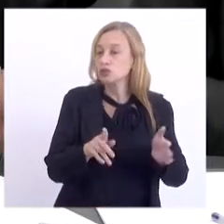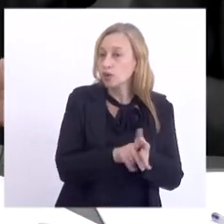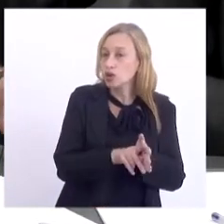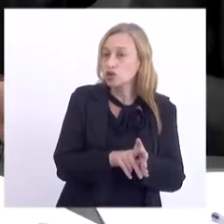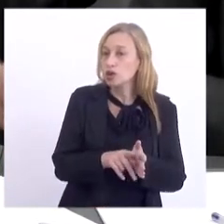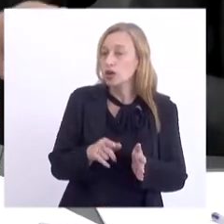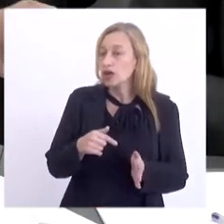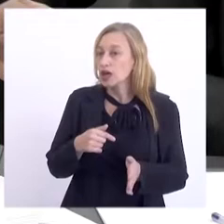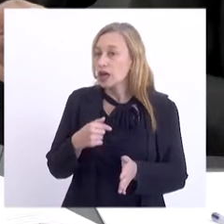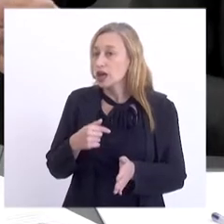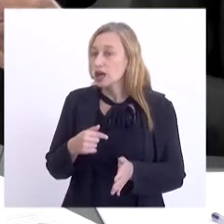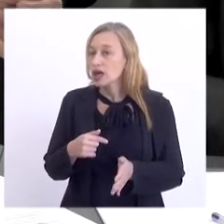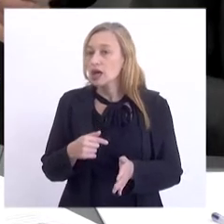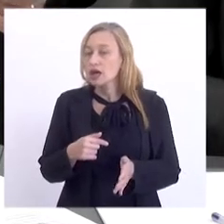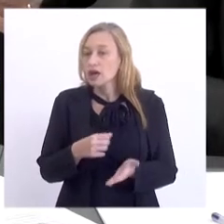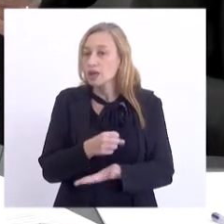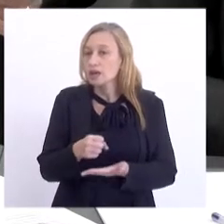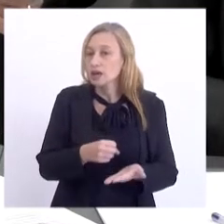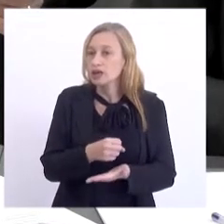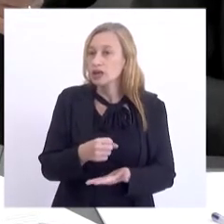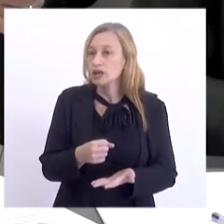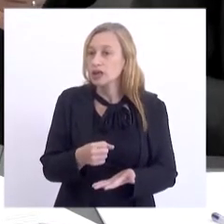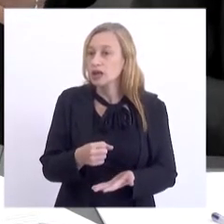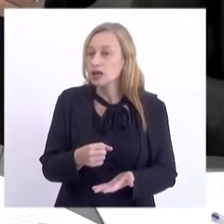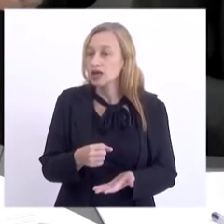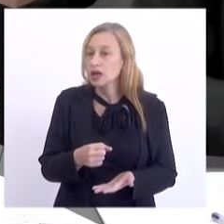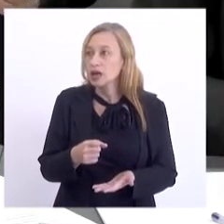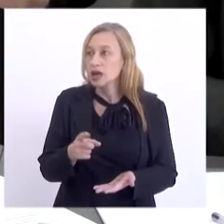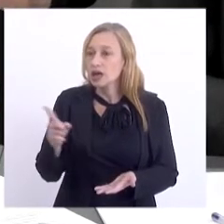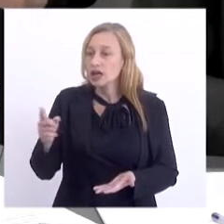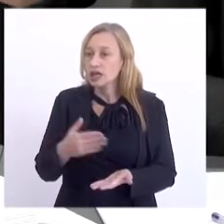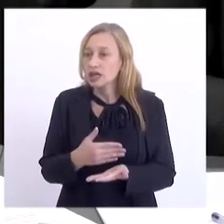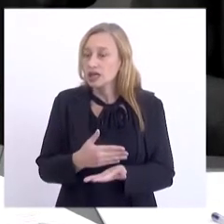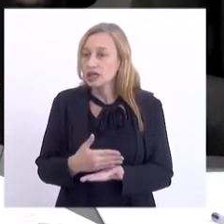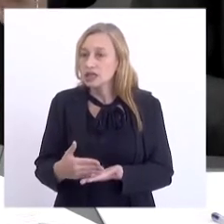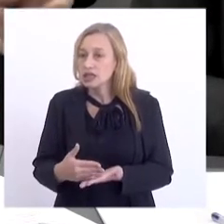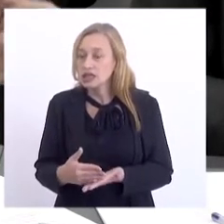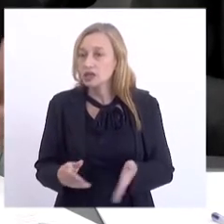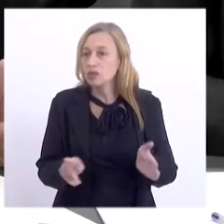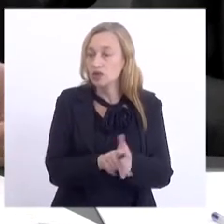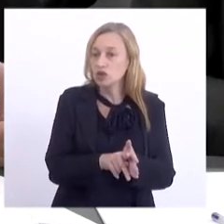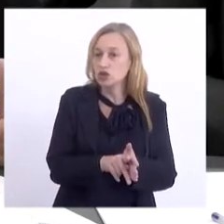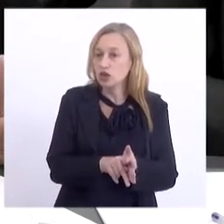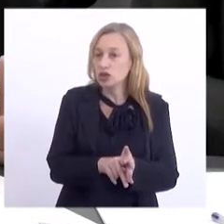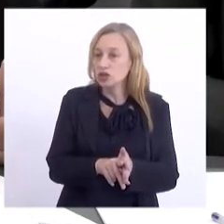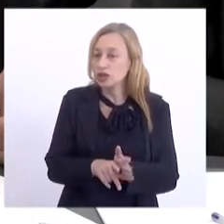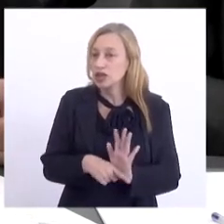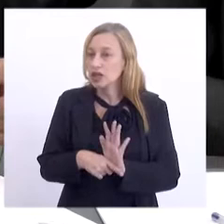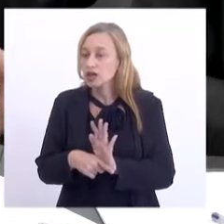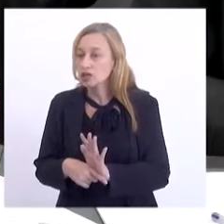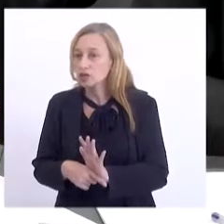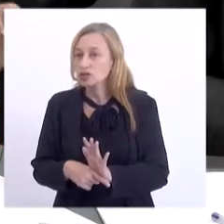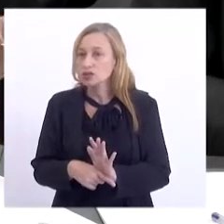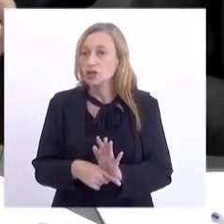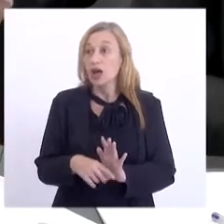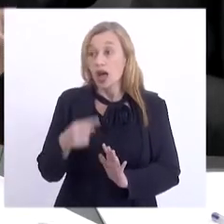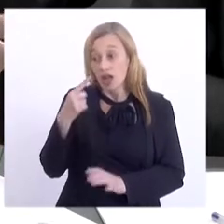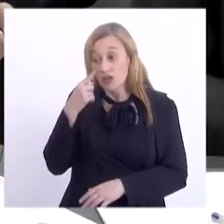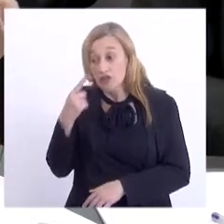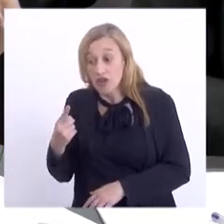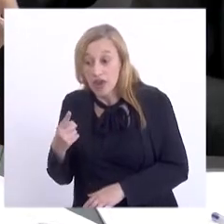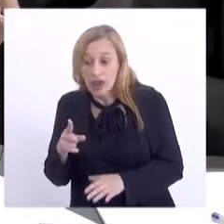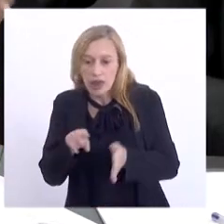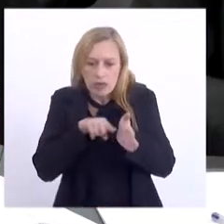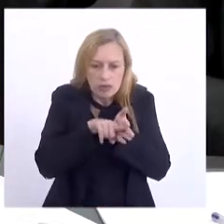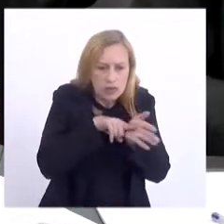eu não primo e o vamos ver assim a Batuta do governador então ele olha